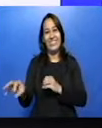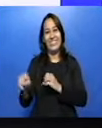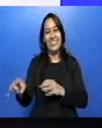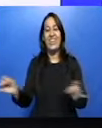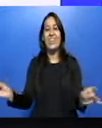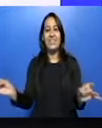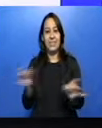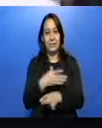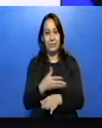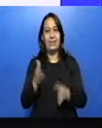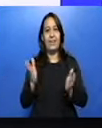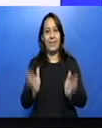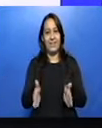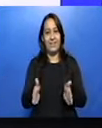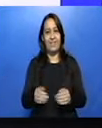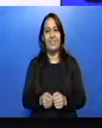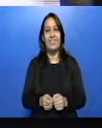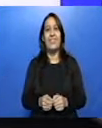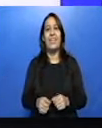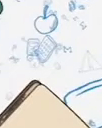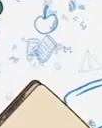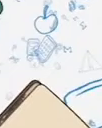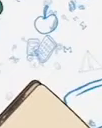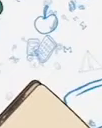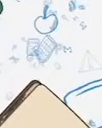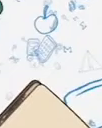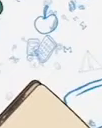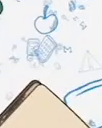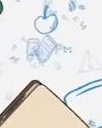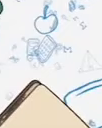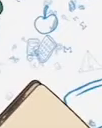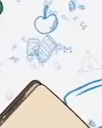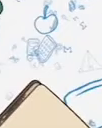Fique agora com o Eu Fiz e tchau, tchau. Havia uma